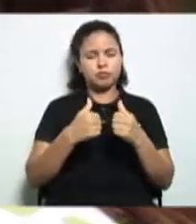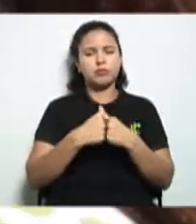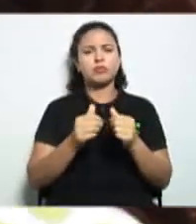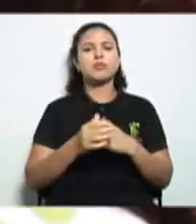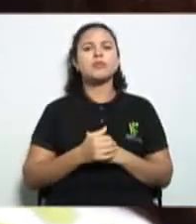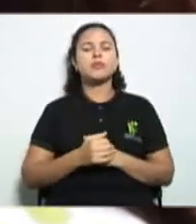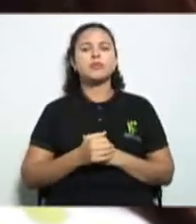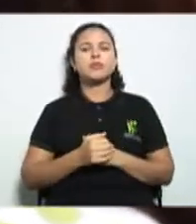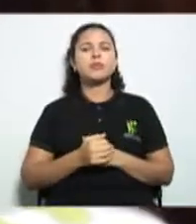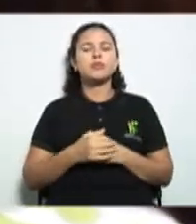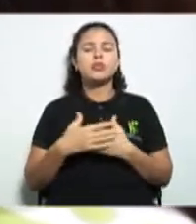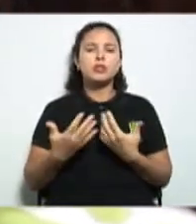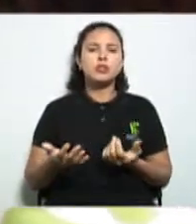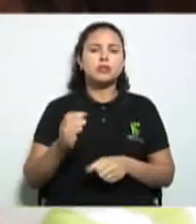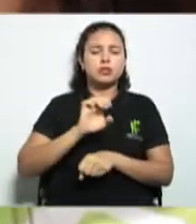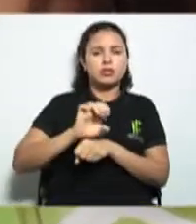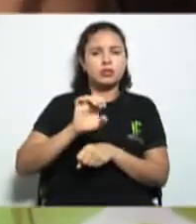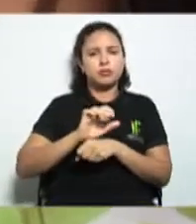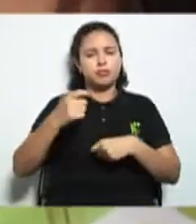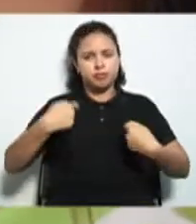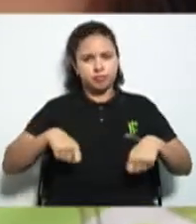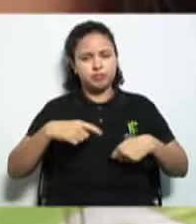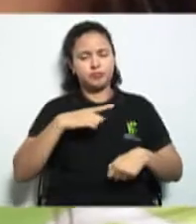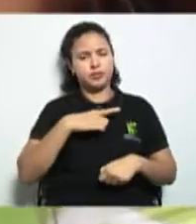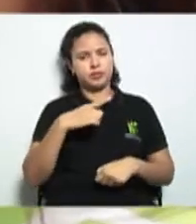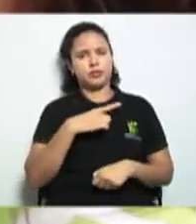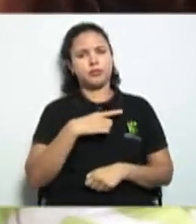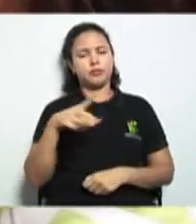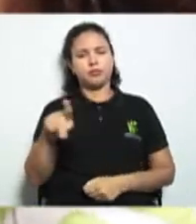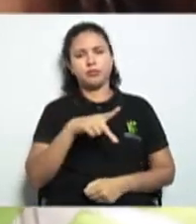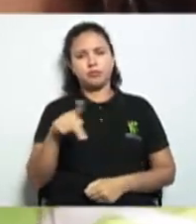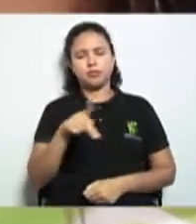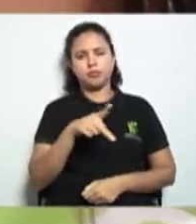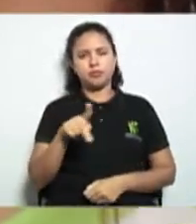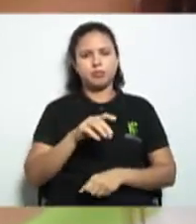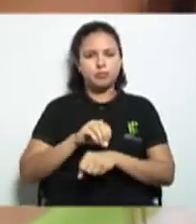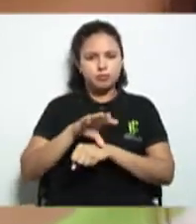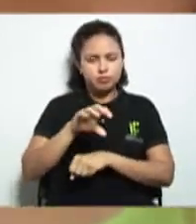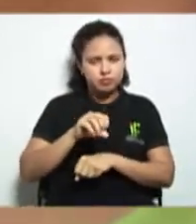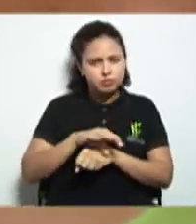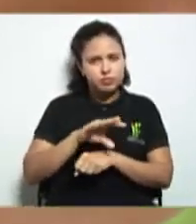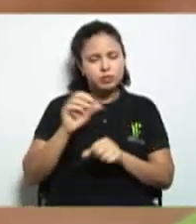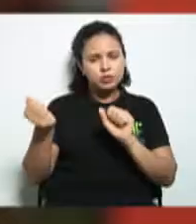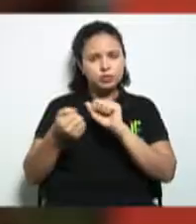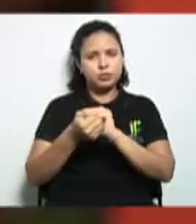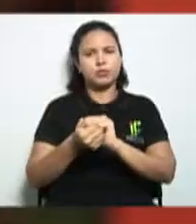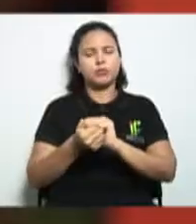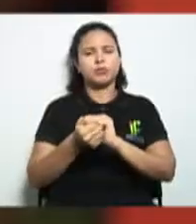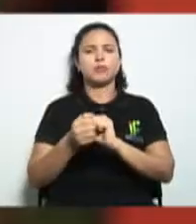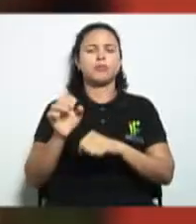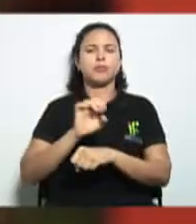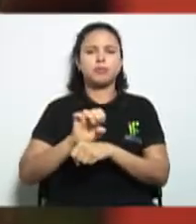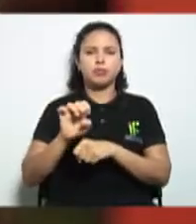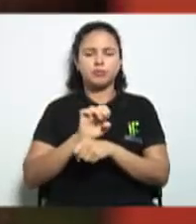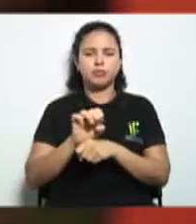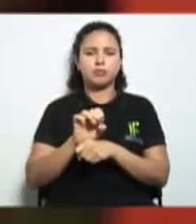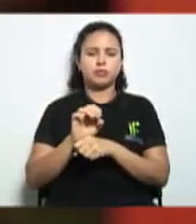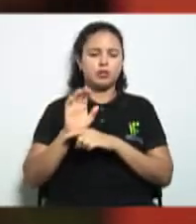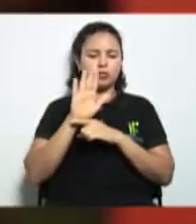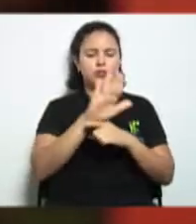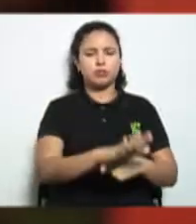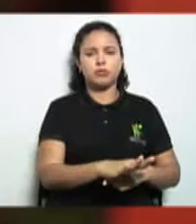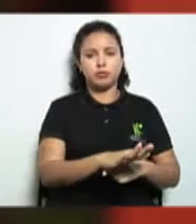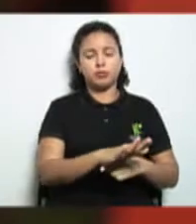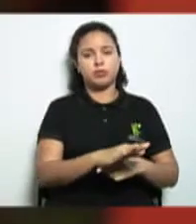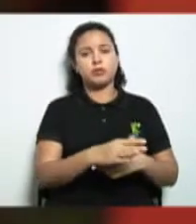deve ter um professor orientador que possa acompanhá-lo no estágio e fornecer a sua ajuda. O aluno deve fornecer ao